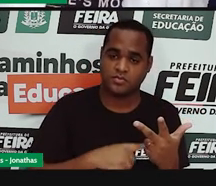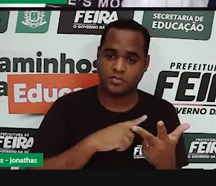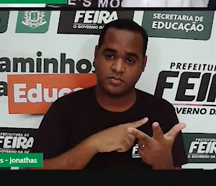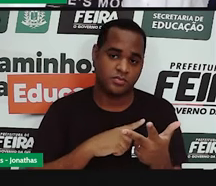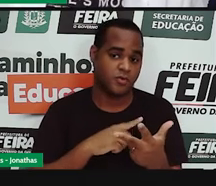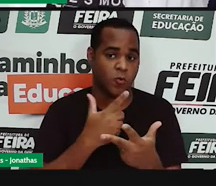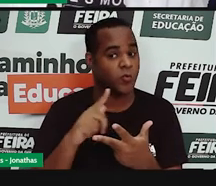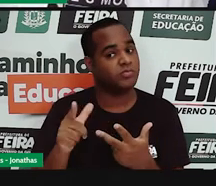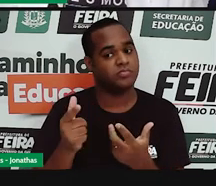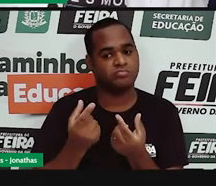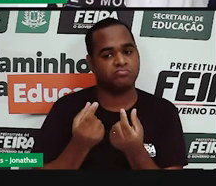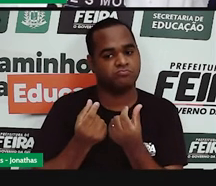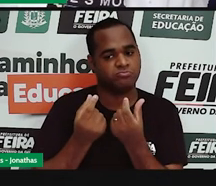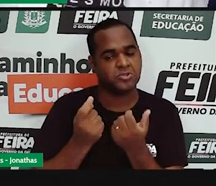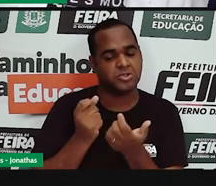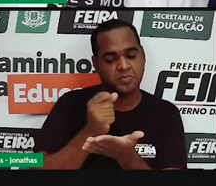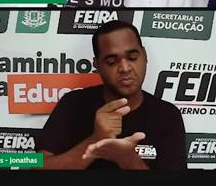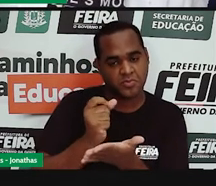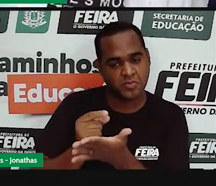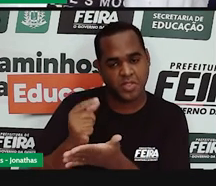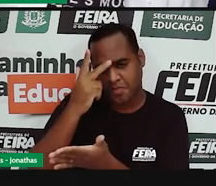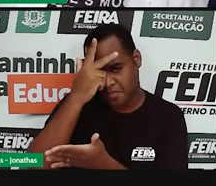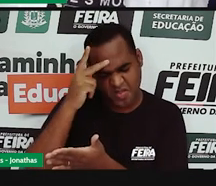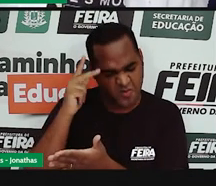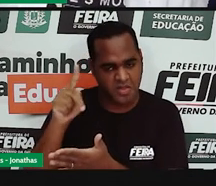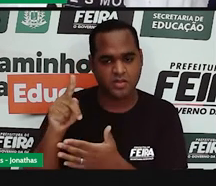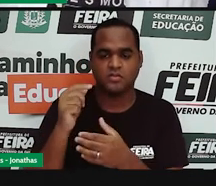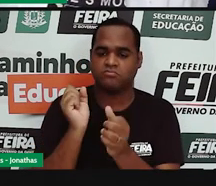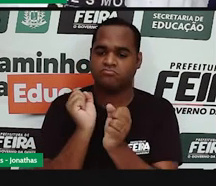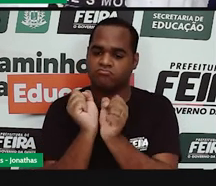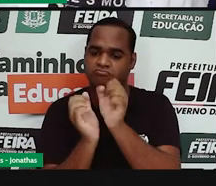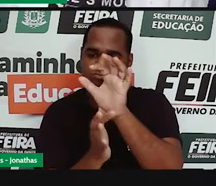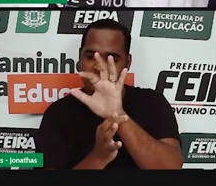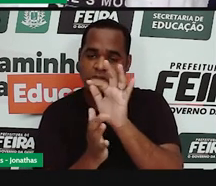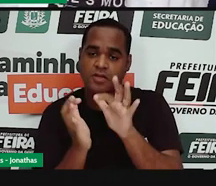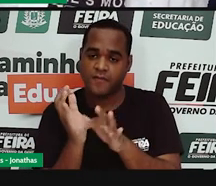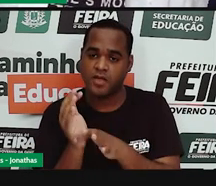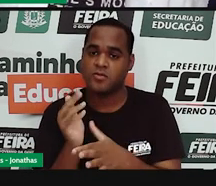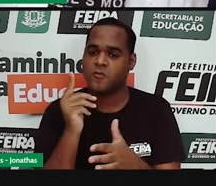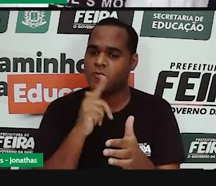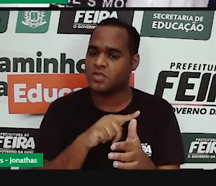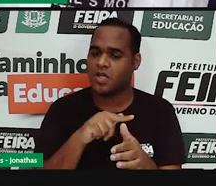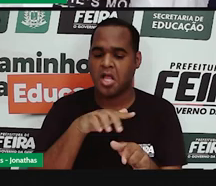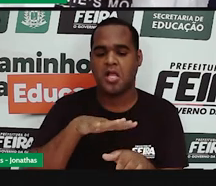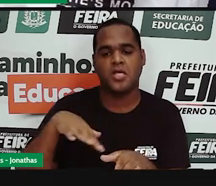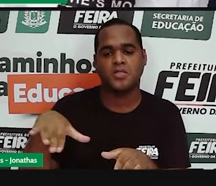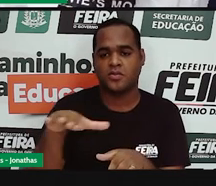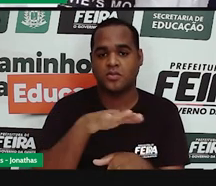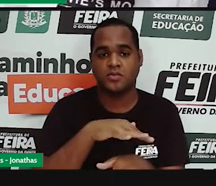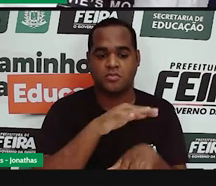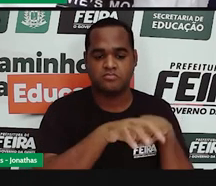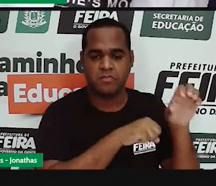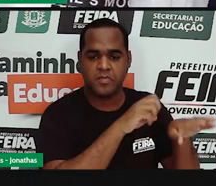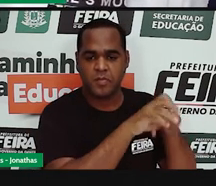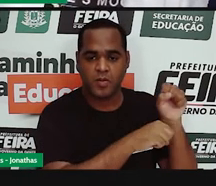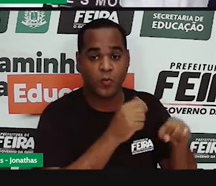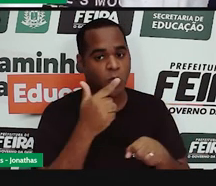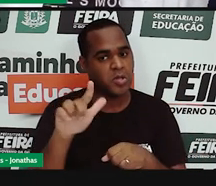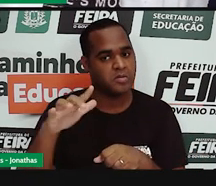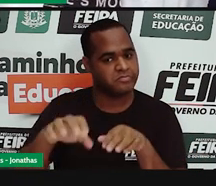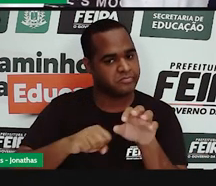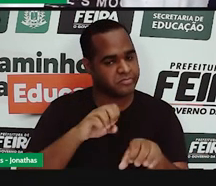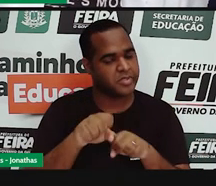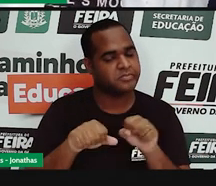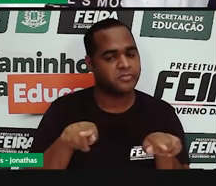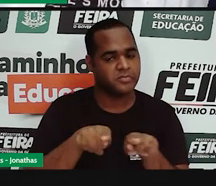por dívida. A escravidão por conquista se dava quando uma região era conquistada por outra. Aí,